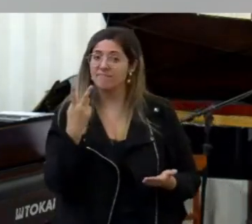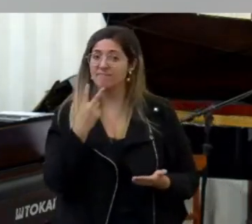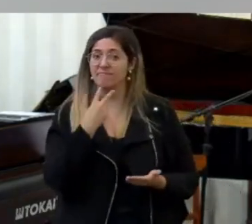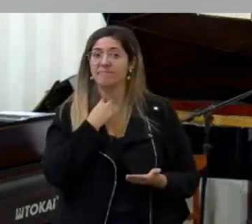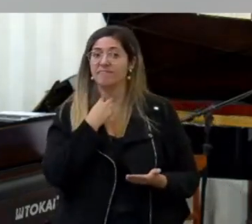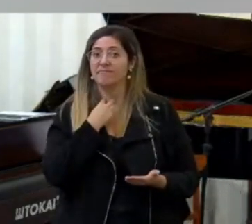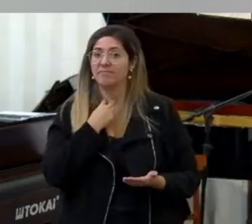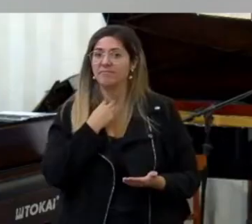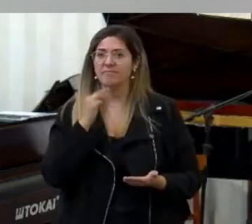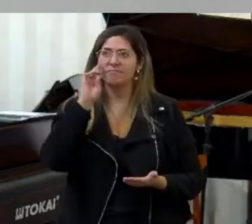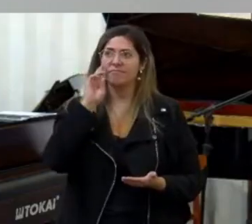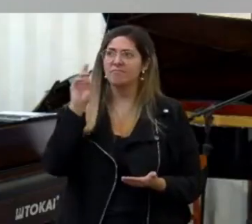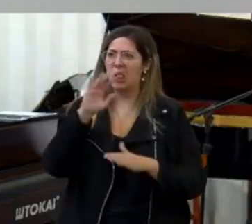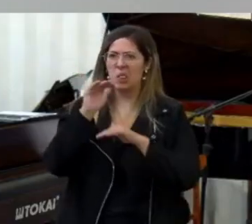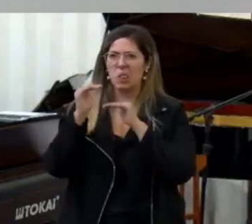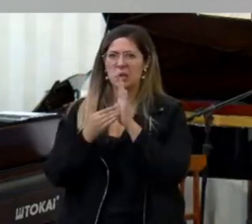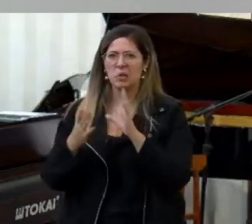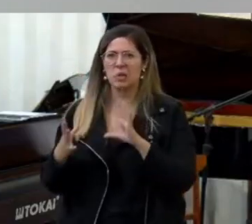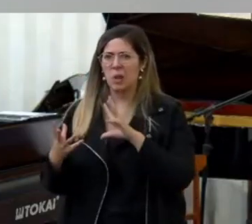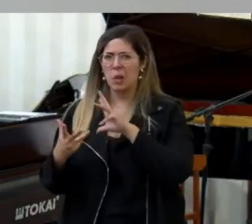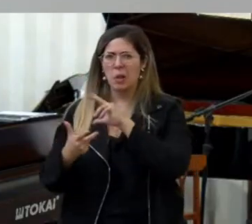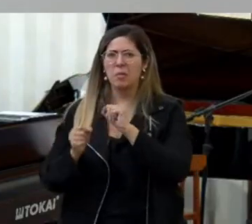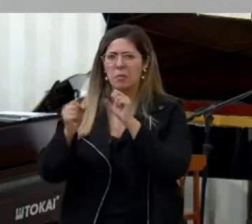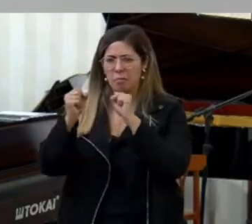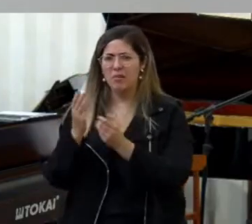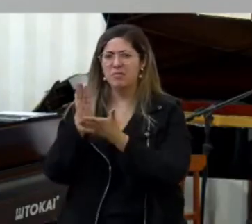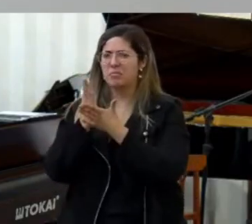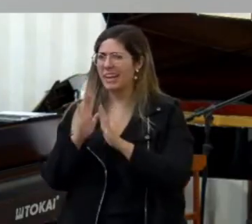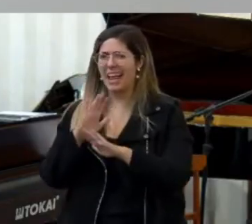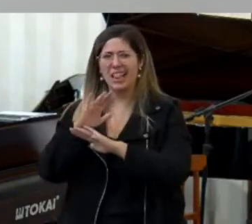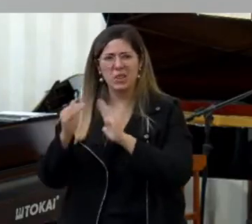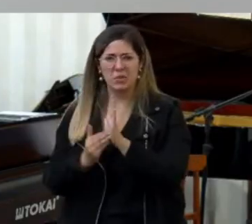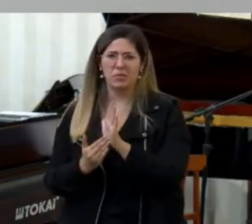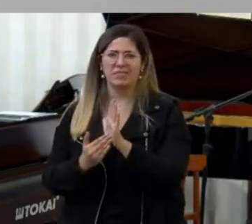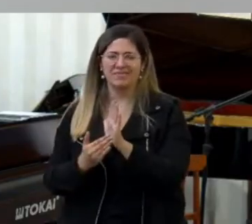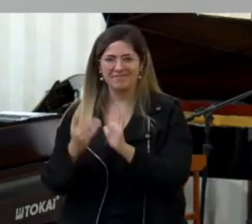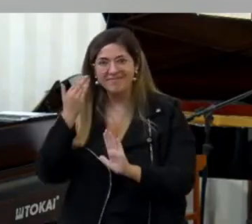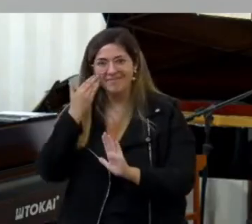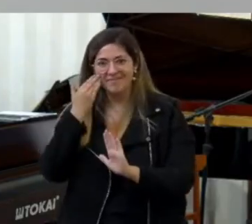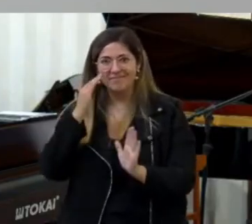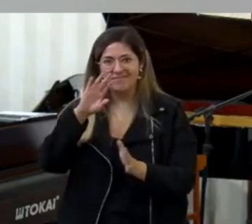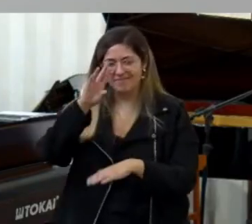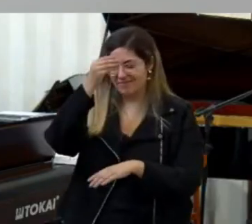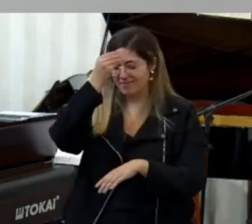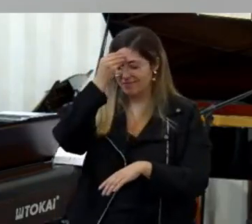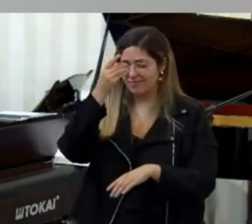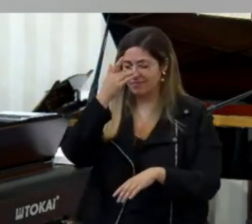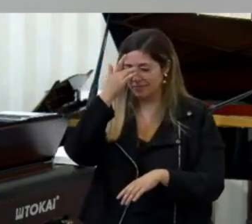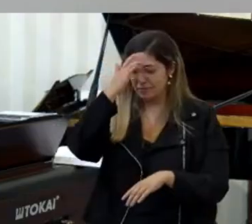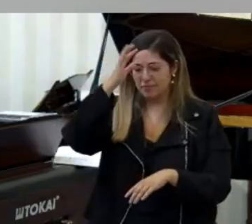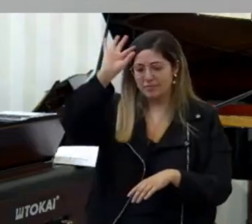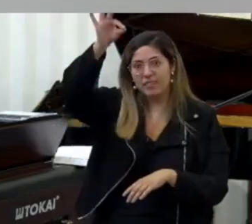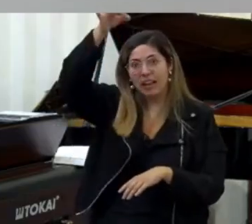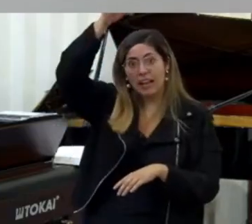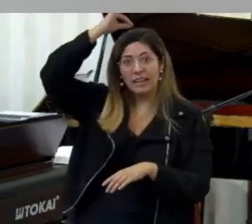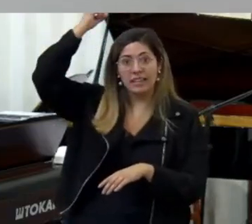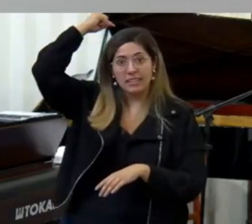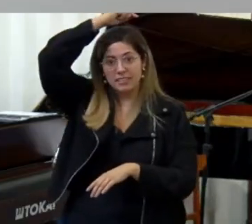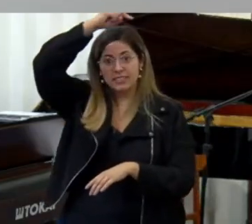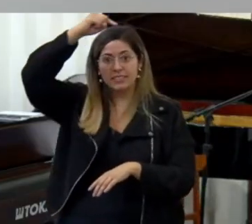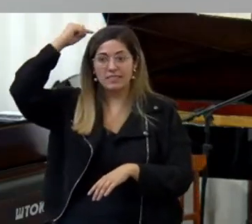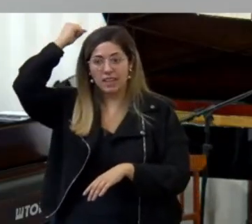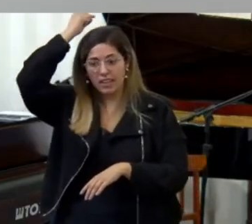por caminho, estes não. Herman Bavinck disse: o Espírito Santo opera em